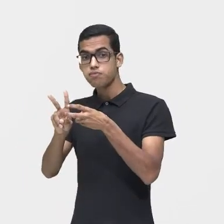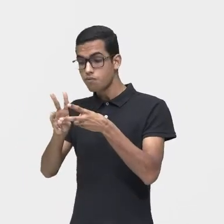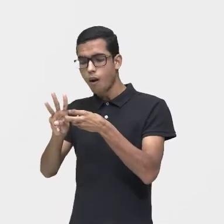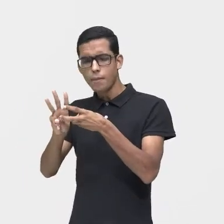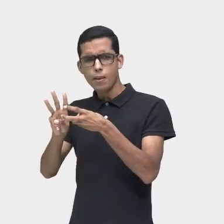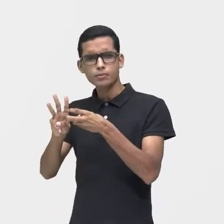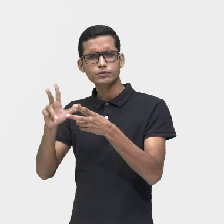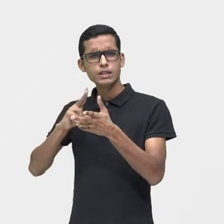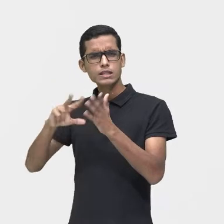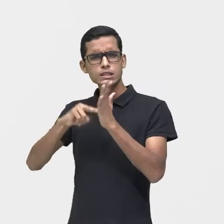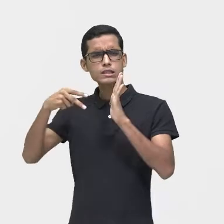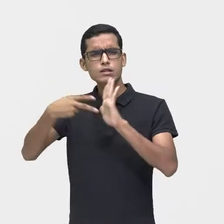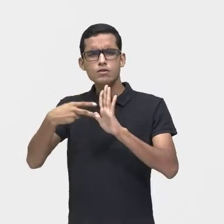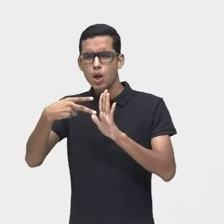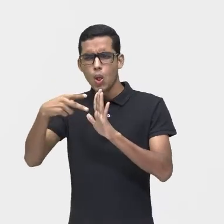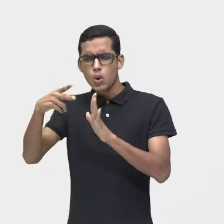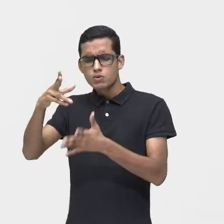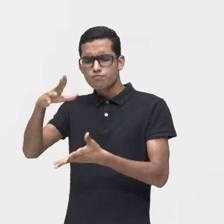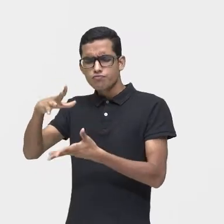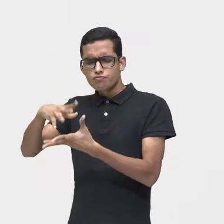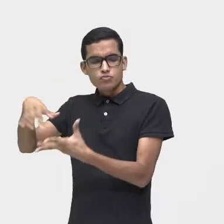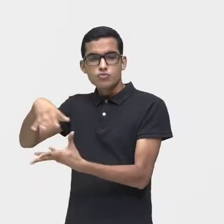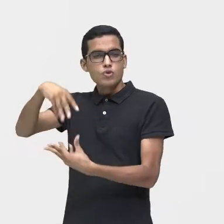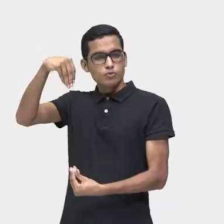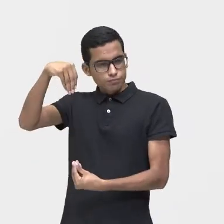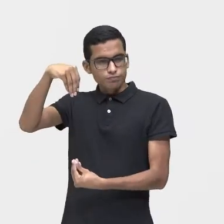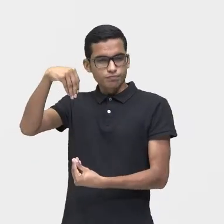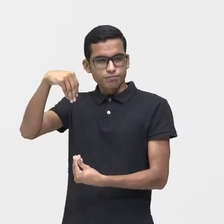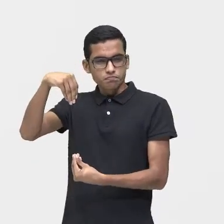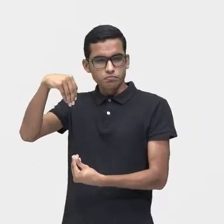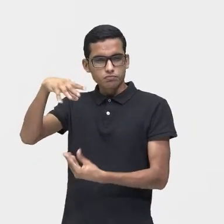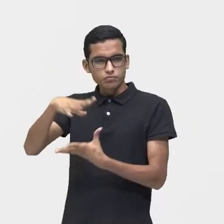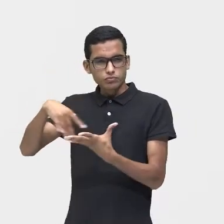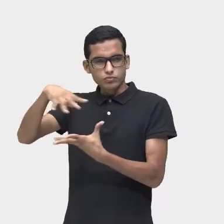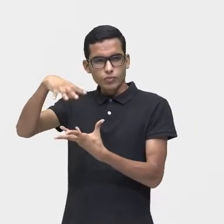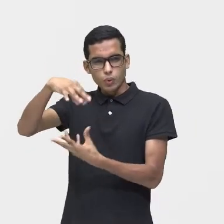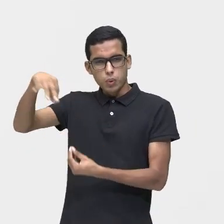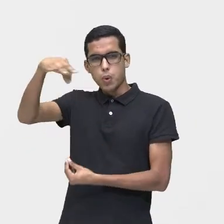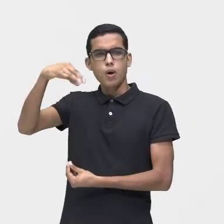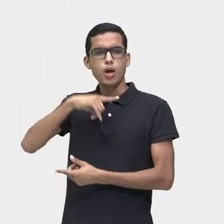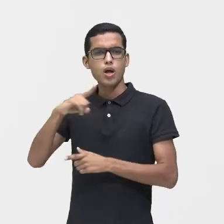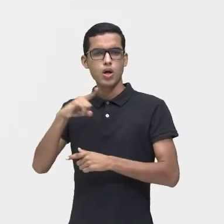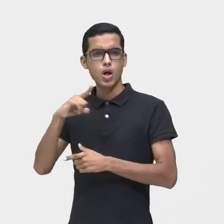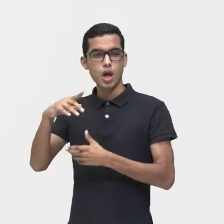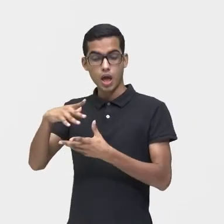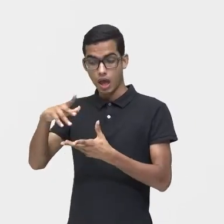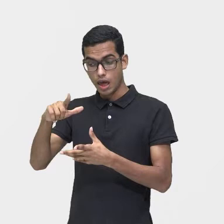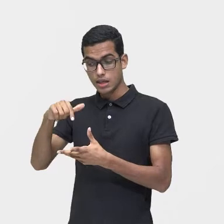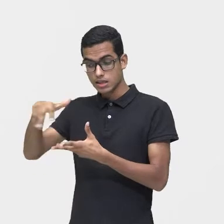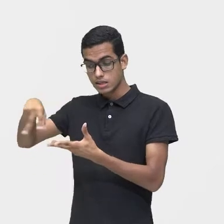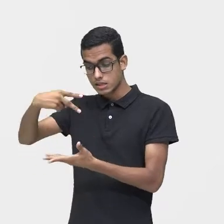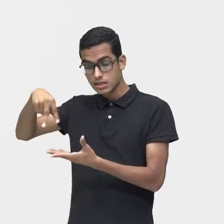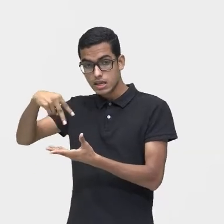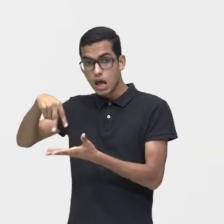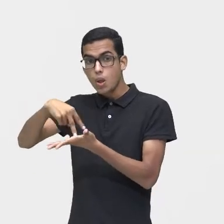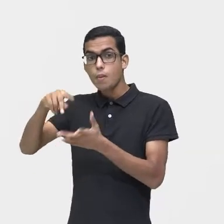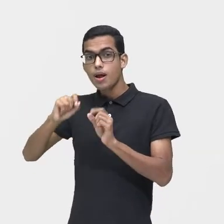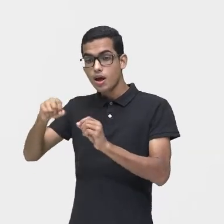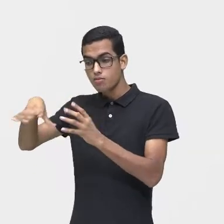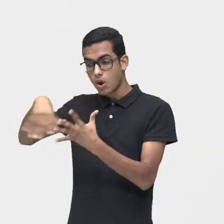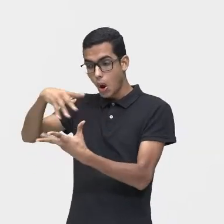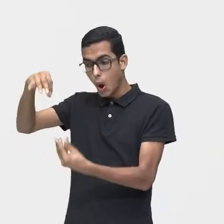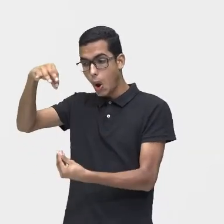um significado espiritual. É dançada para afastar os maus espíritos, para então atrair os